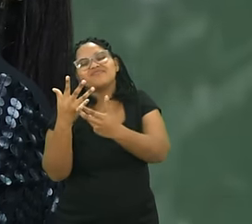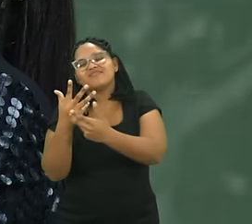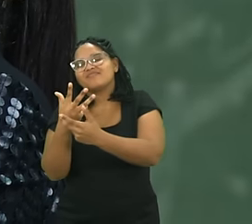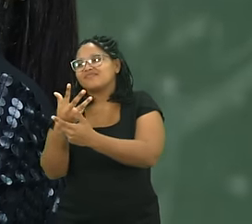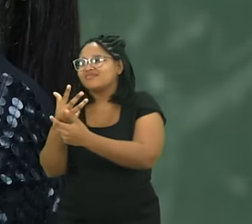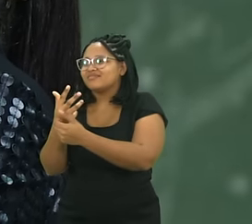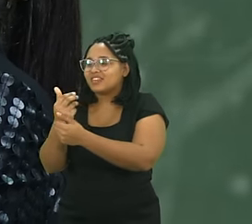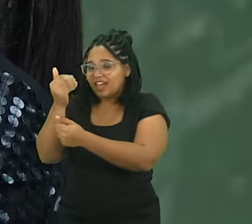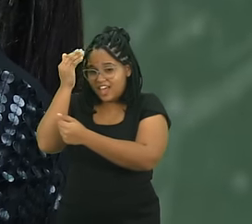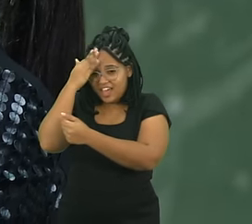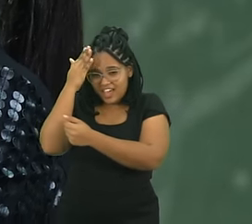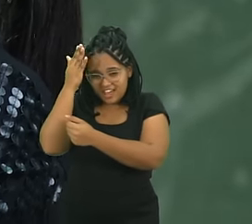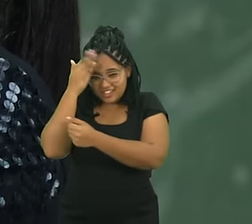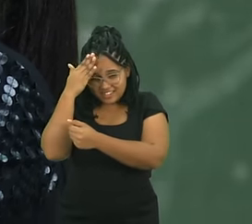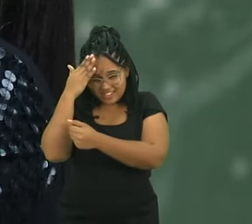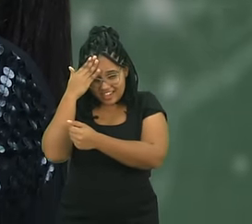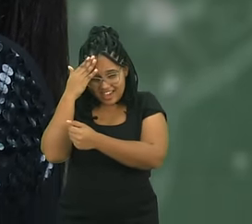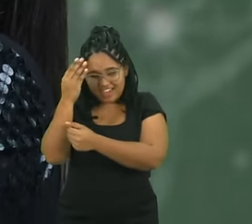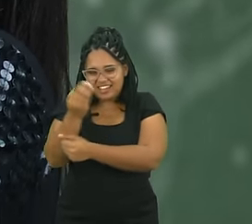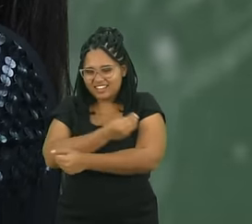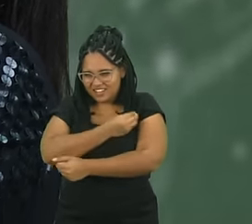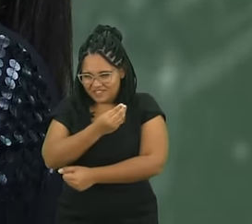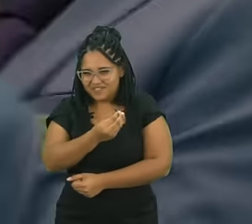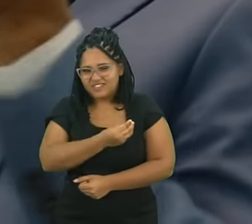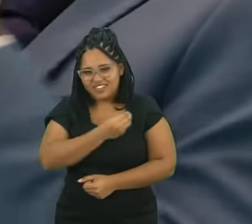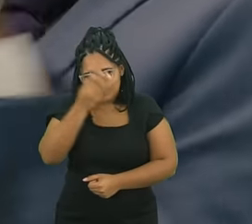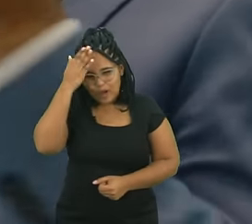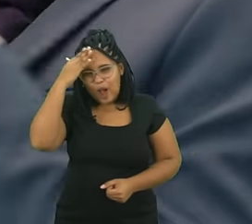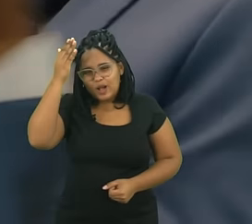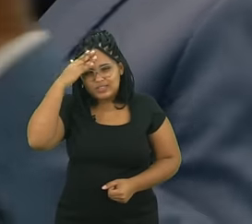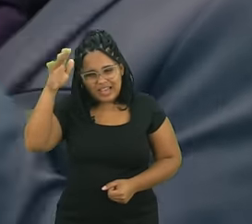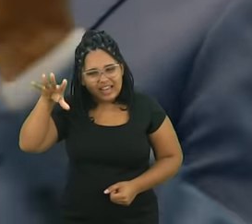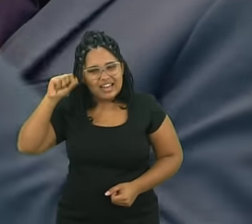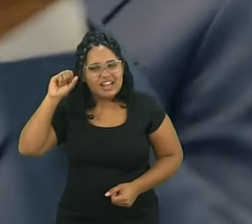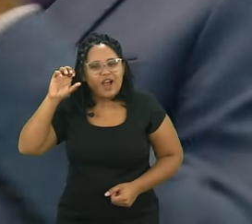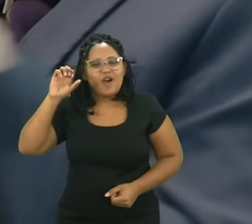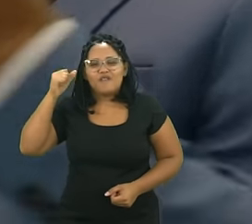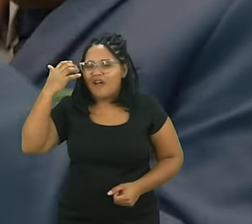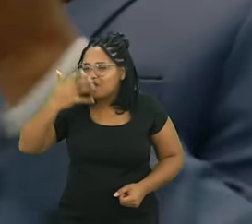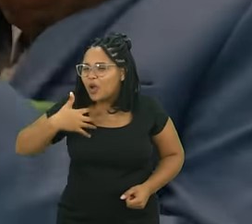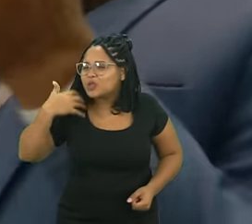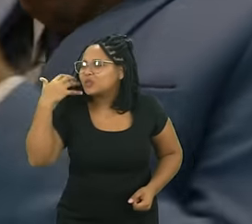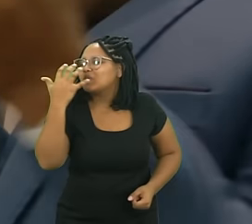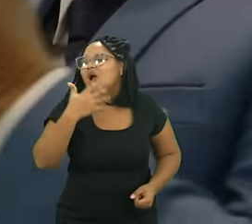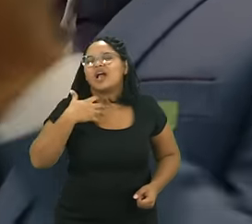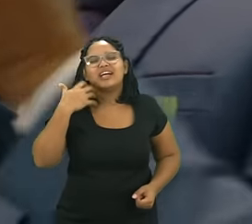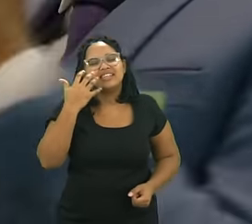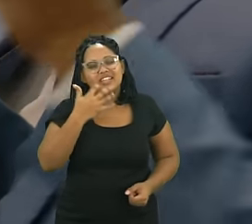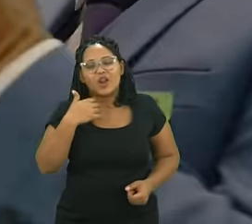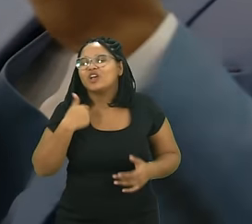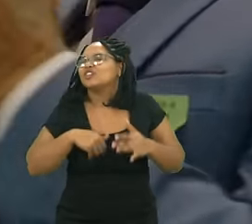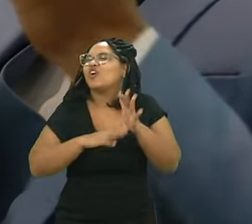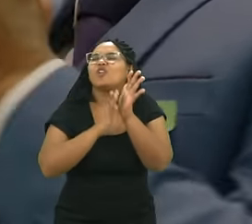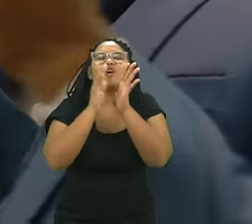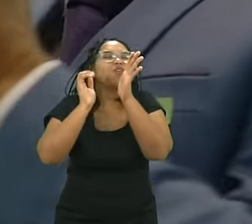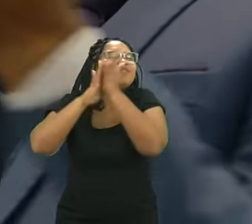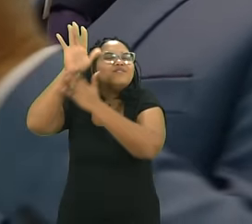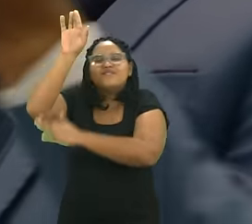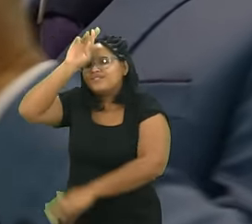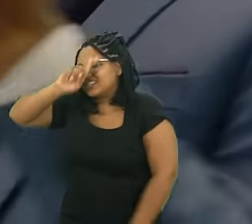Eu sei que ele está vivo. Ele está ouvindo o que eu estou cantando. Eu estou louvando a Deus.